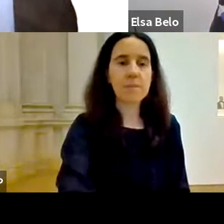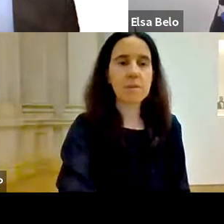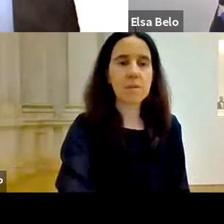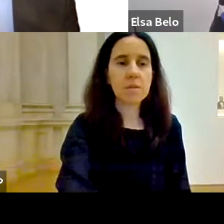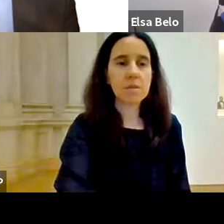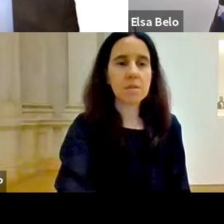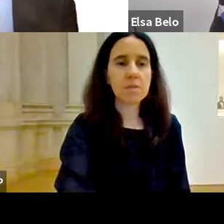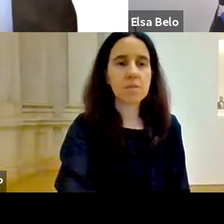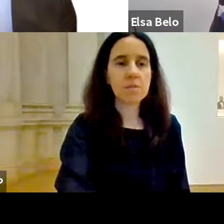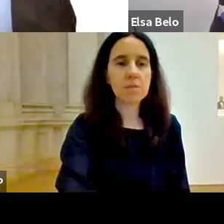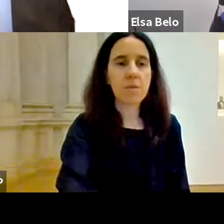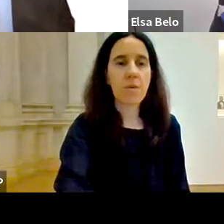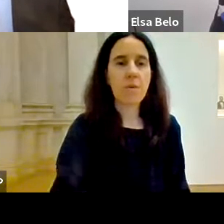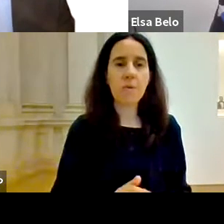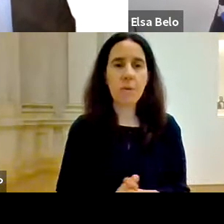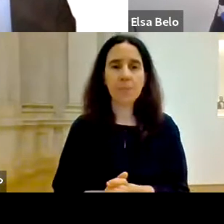O Abel,